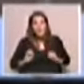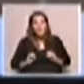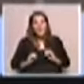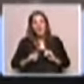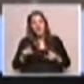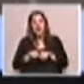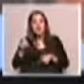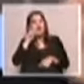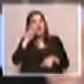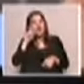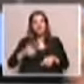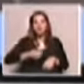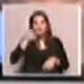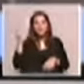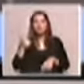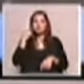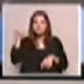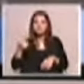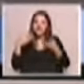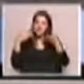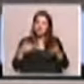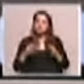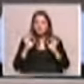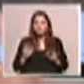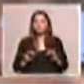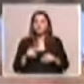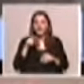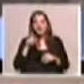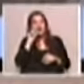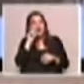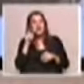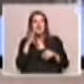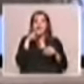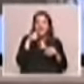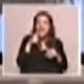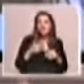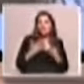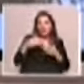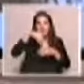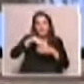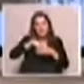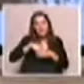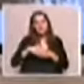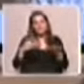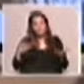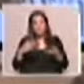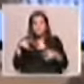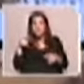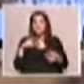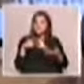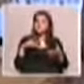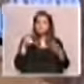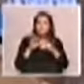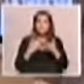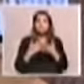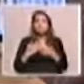bocadinho mais específico e mais técnico que ajudam também na própria conservação térmica e, portanto, quando é associado a uma escola, parece-me super